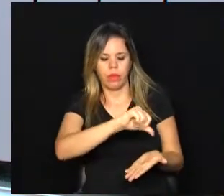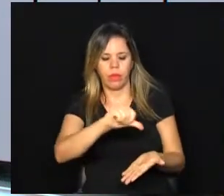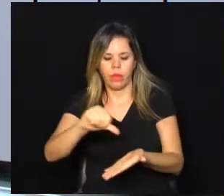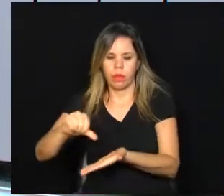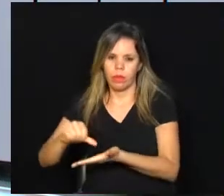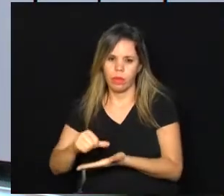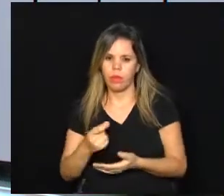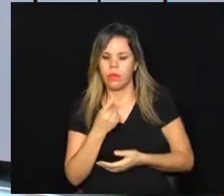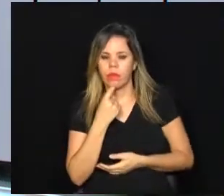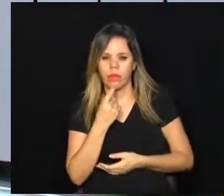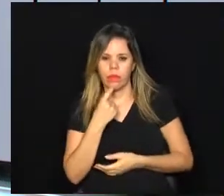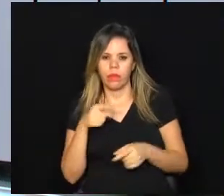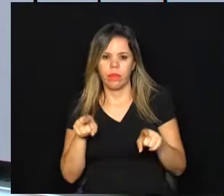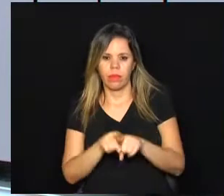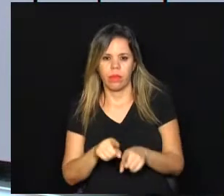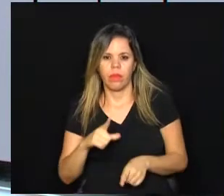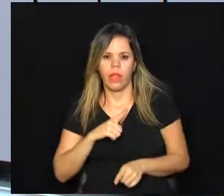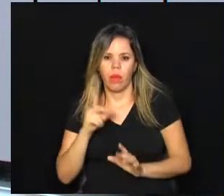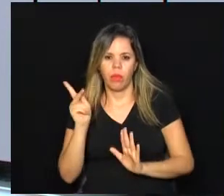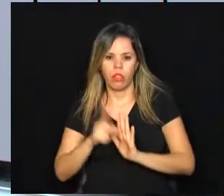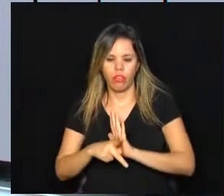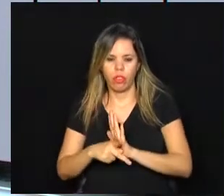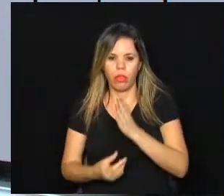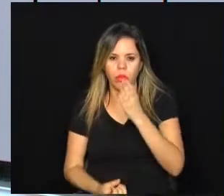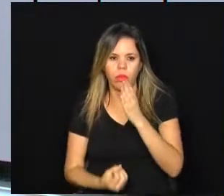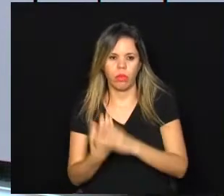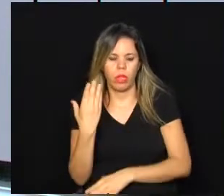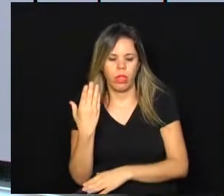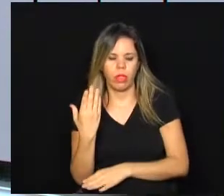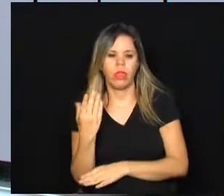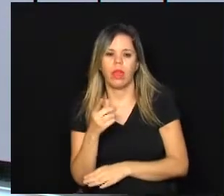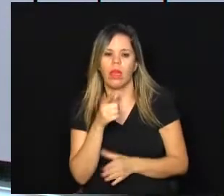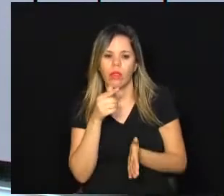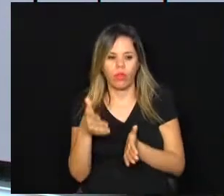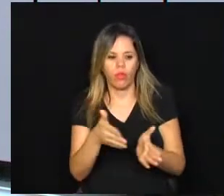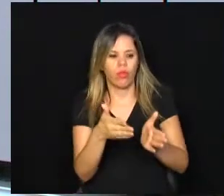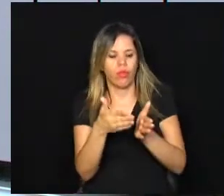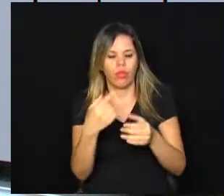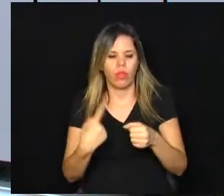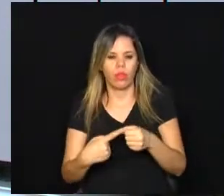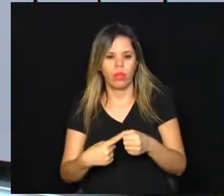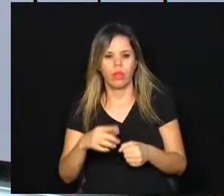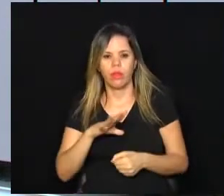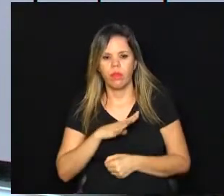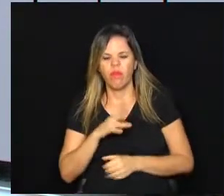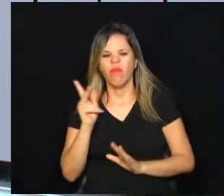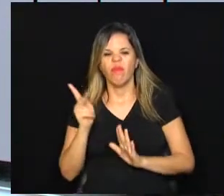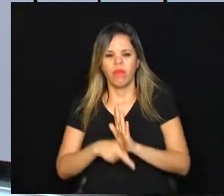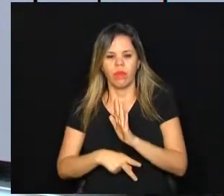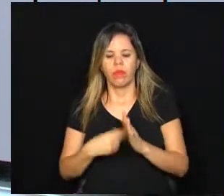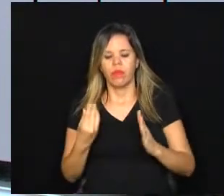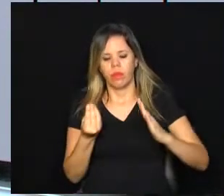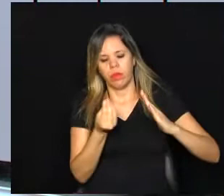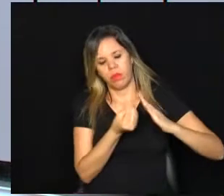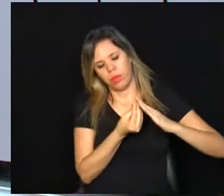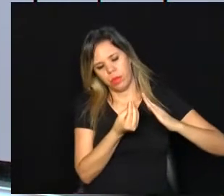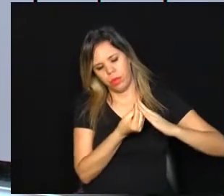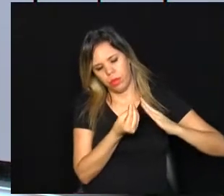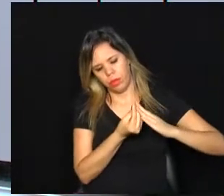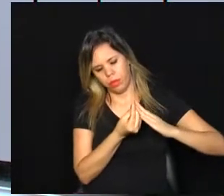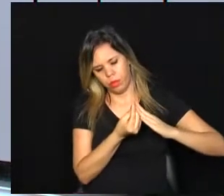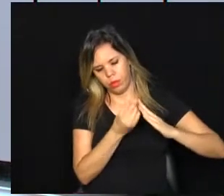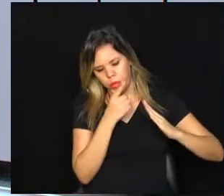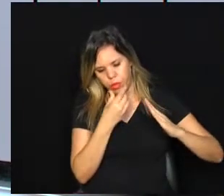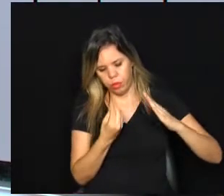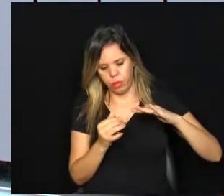E Campinas também tem um projeto para criar a sua represa municipal, um projeto pela Sanasa, para a gente também ter